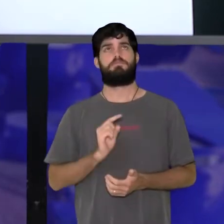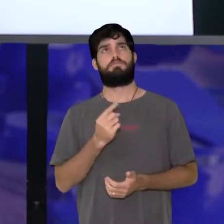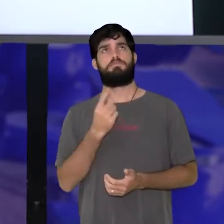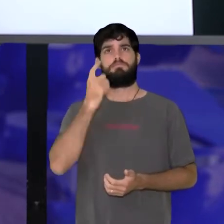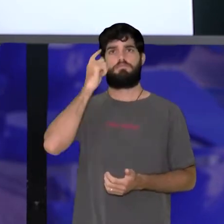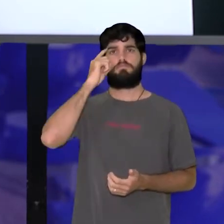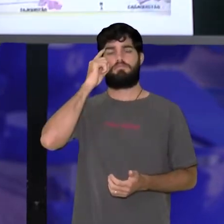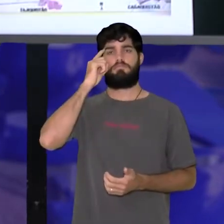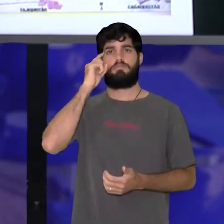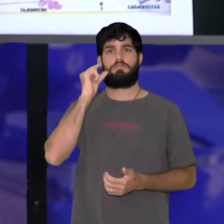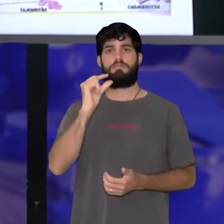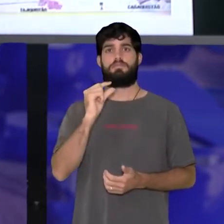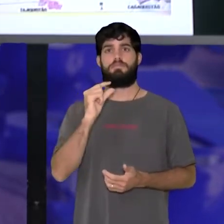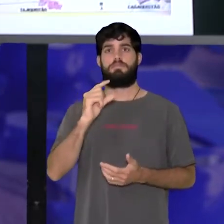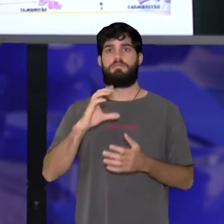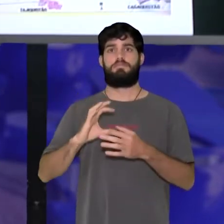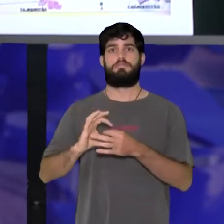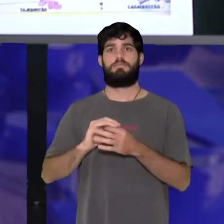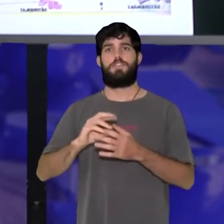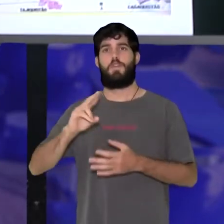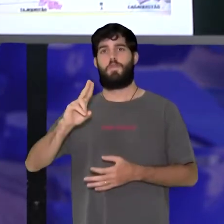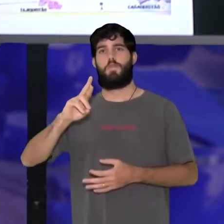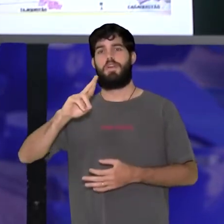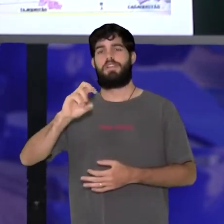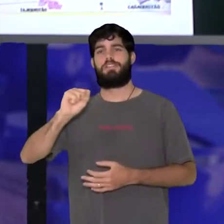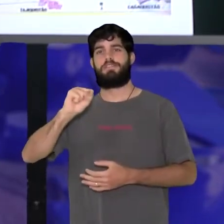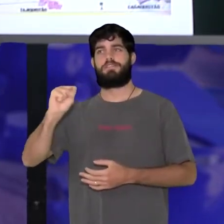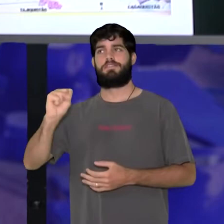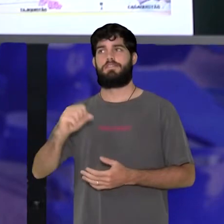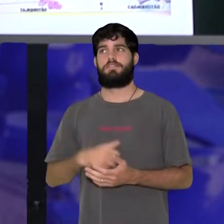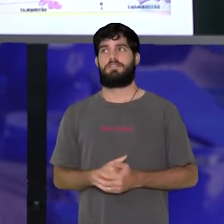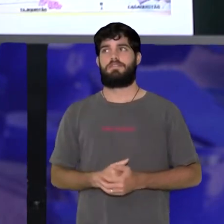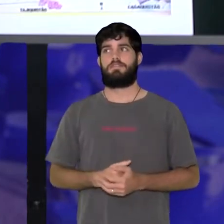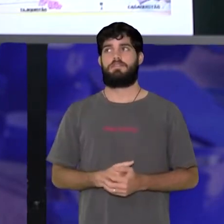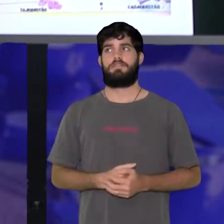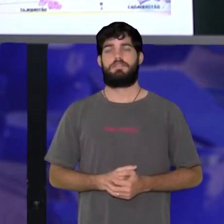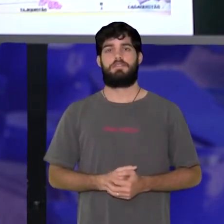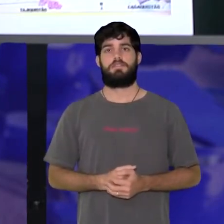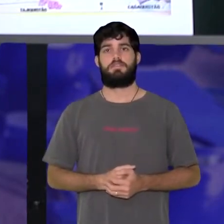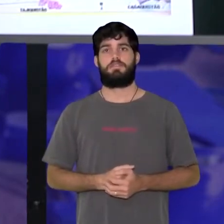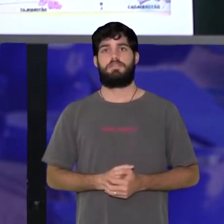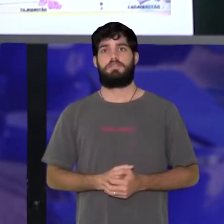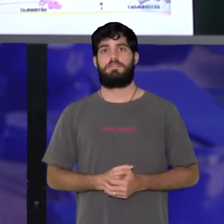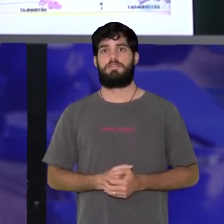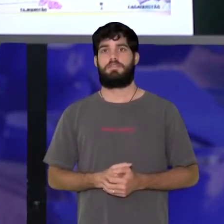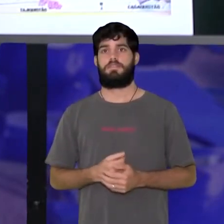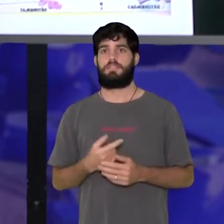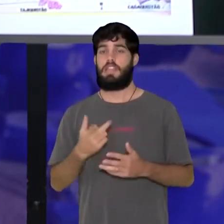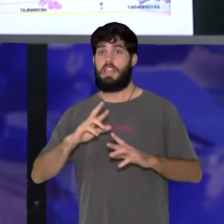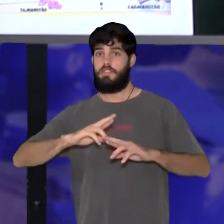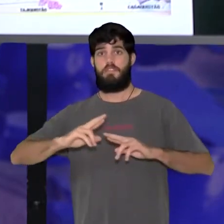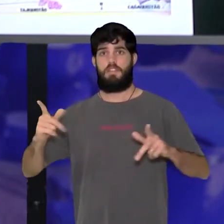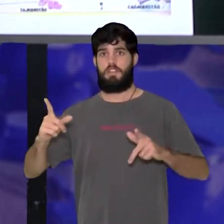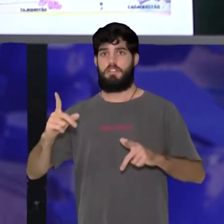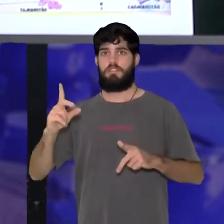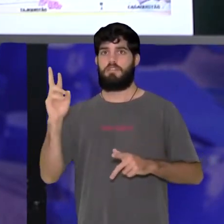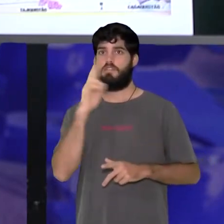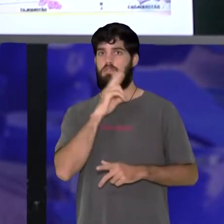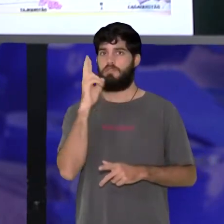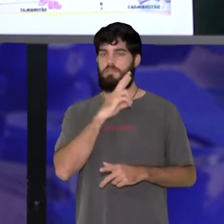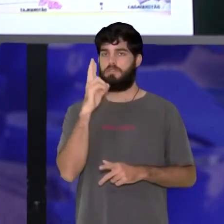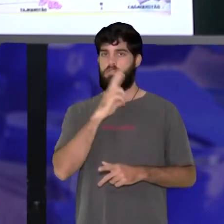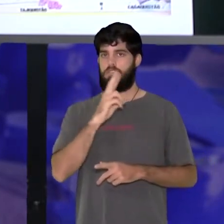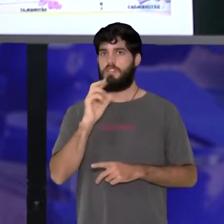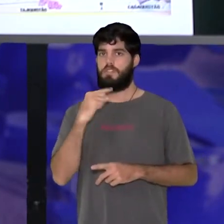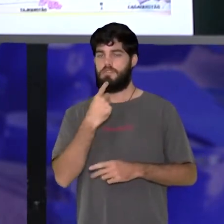aí na União Soviética, A União Soviética, que não é a mesma coisa que Rússia. Vamos